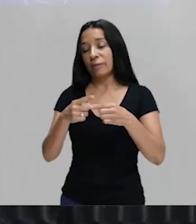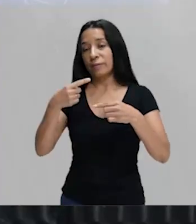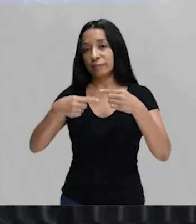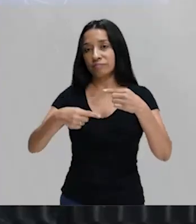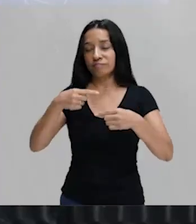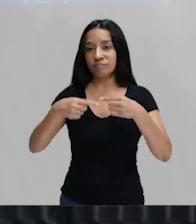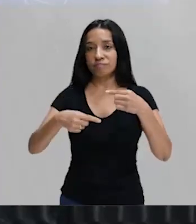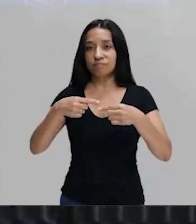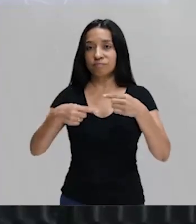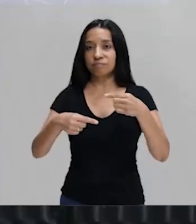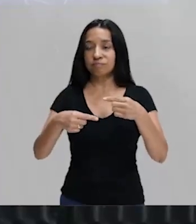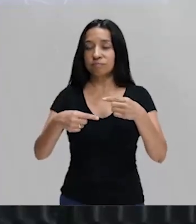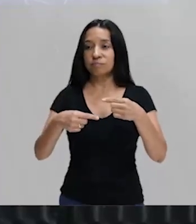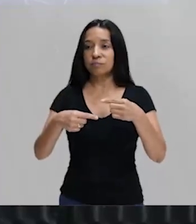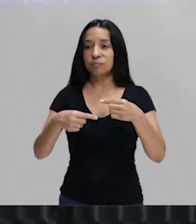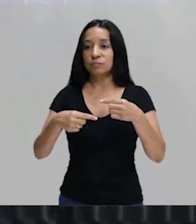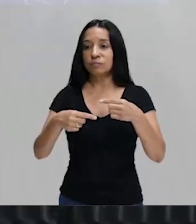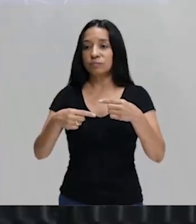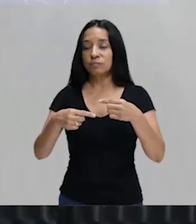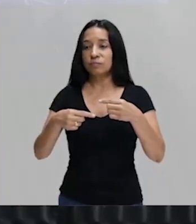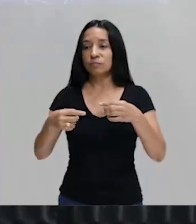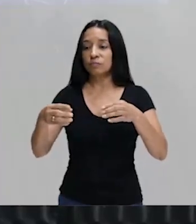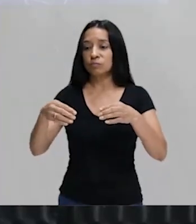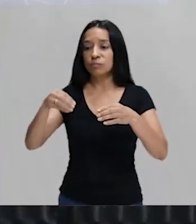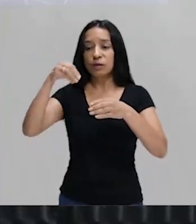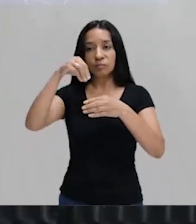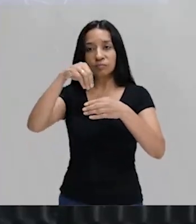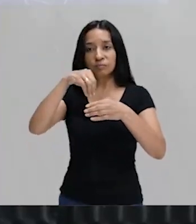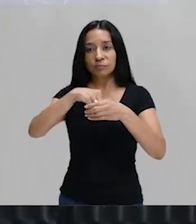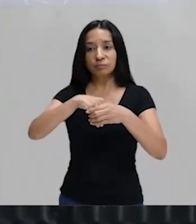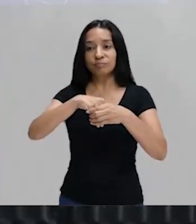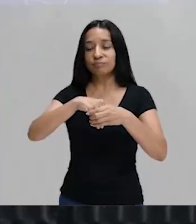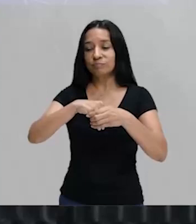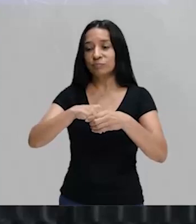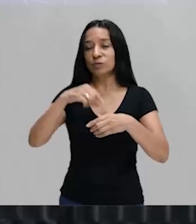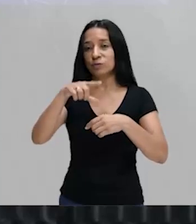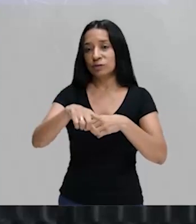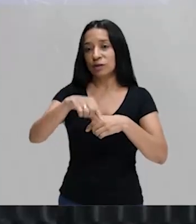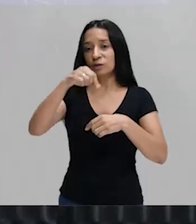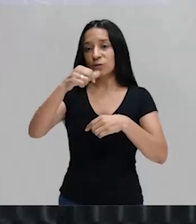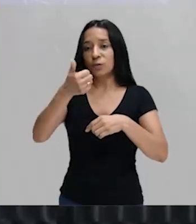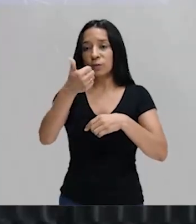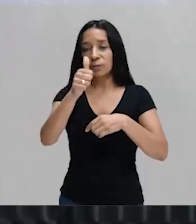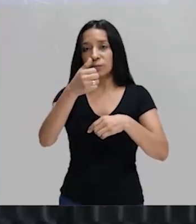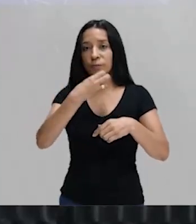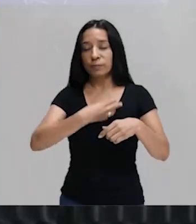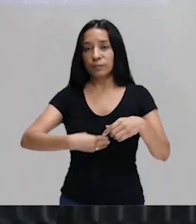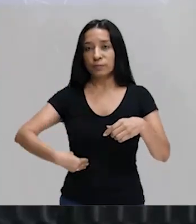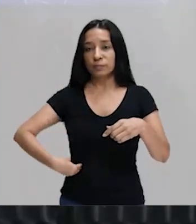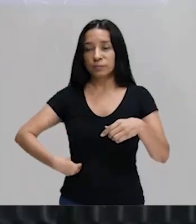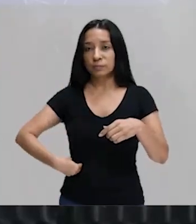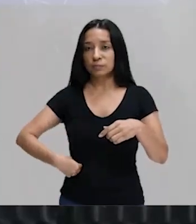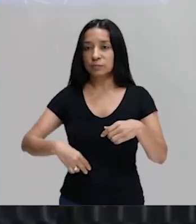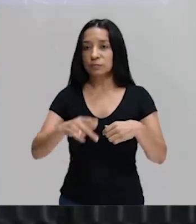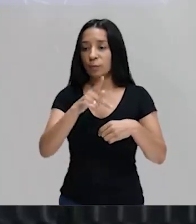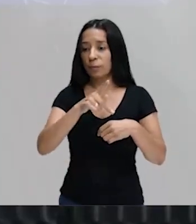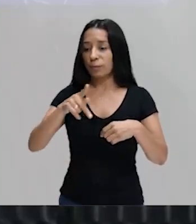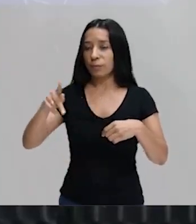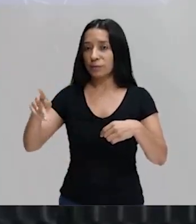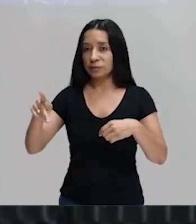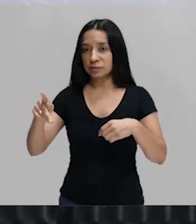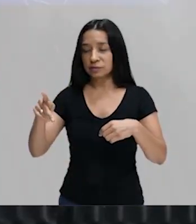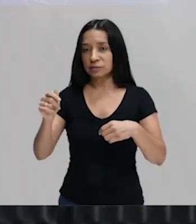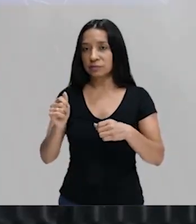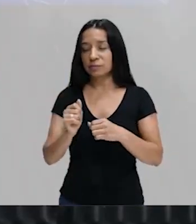política, dentro dessa escolha do nosso primeiro-ministro, que é o presidente do Conselho de Ministros, e que liberais